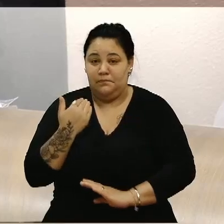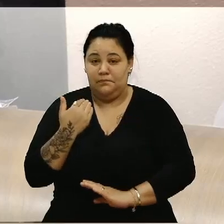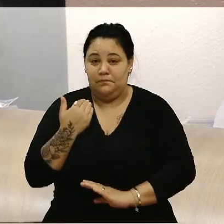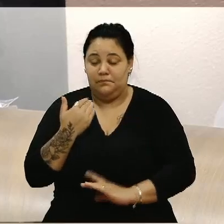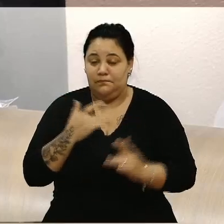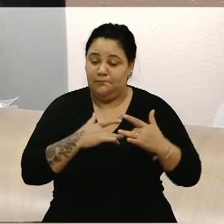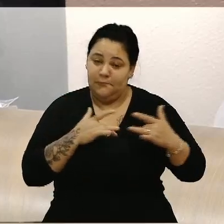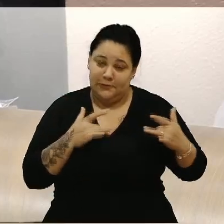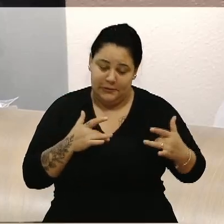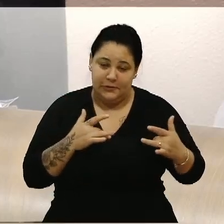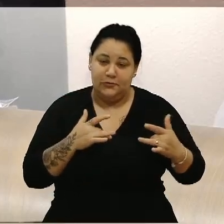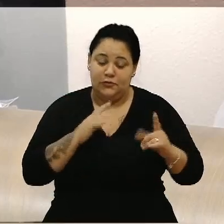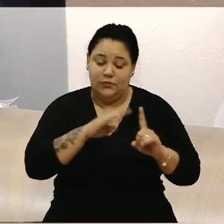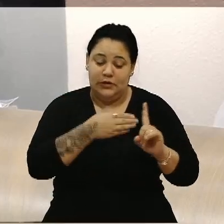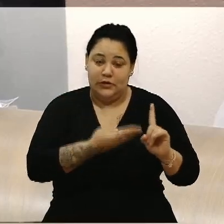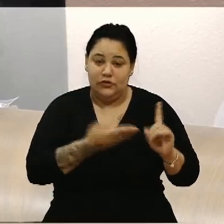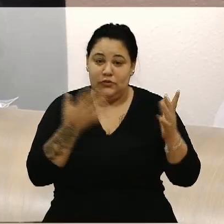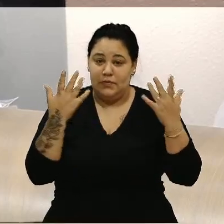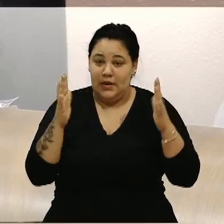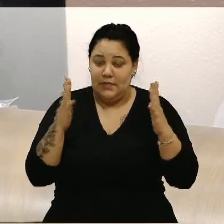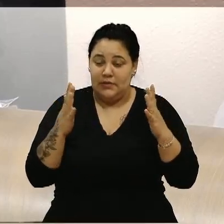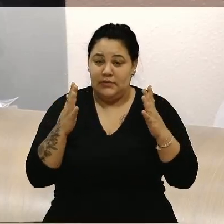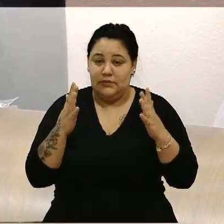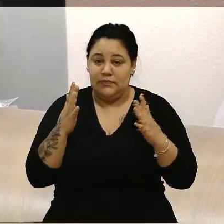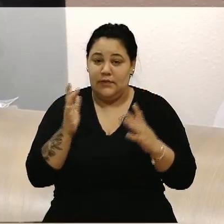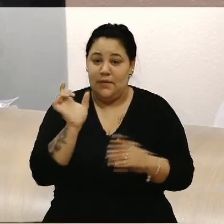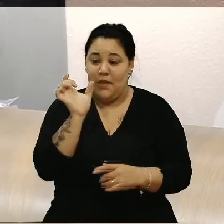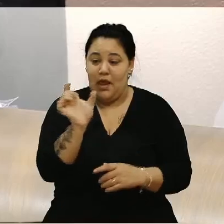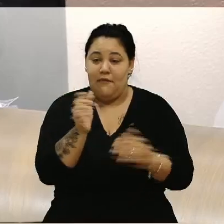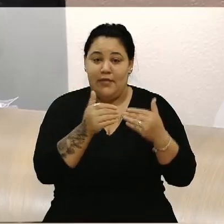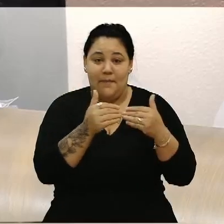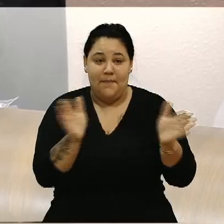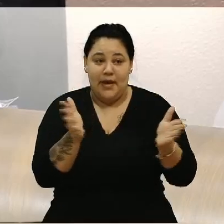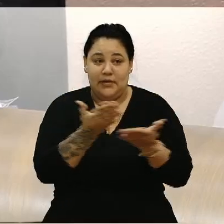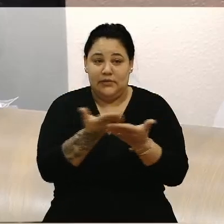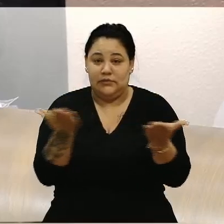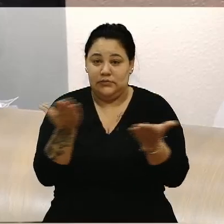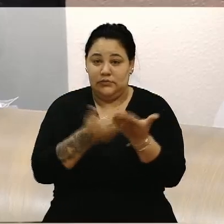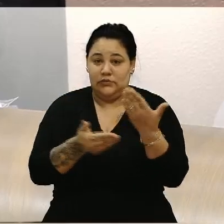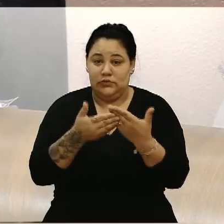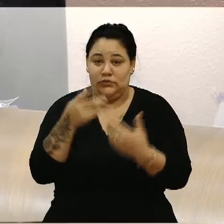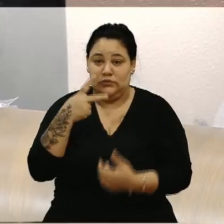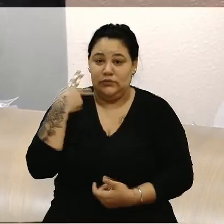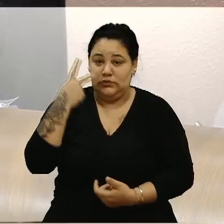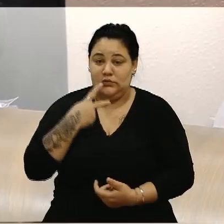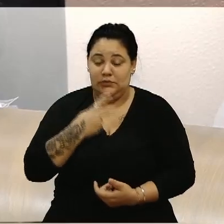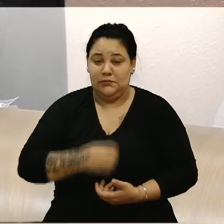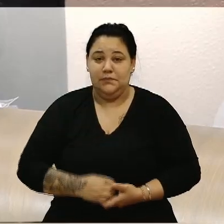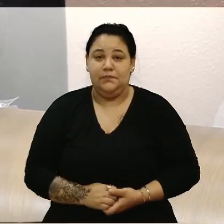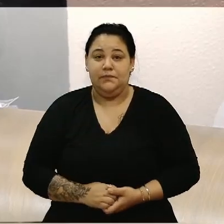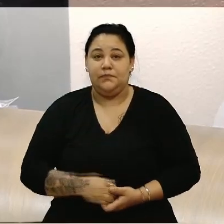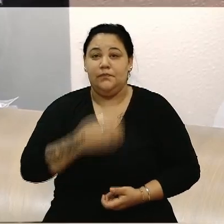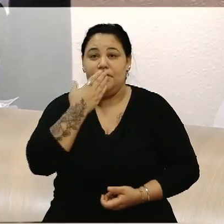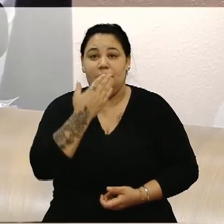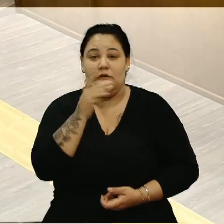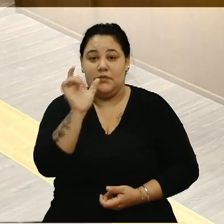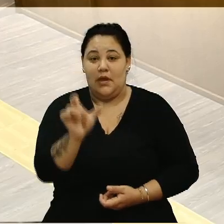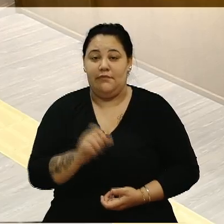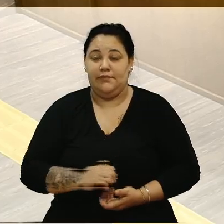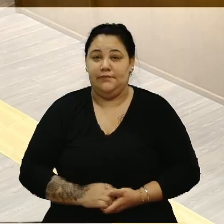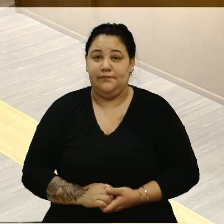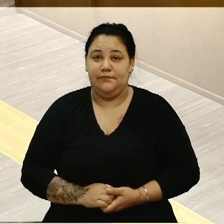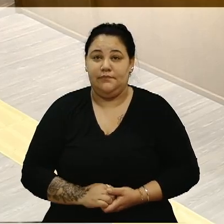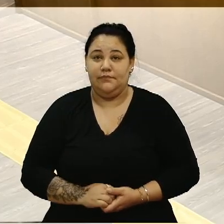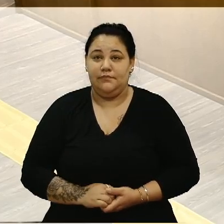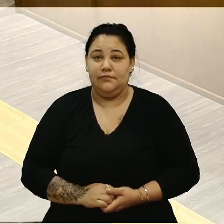ou congratulações. A palavra está à disposição das senhoras vereadoras, dos senhores vereadores. Peço palavra, senhora presidente.